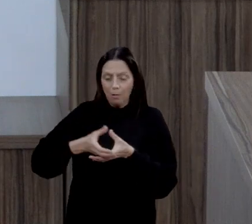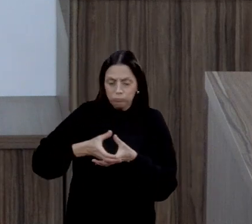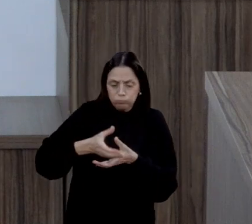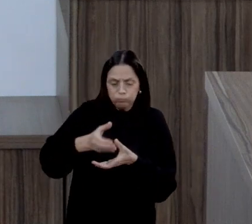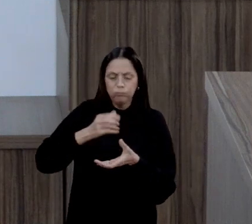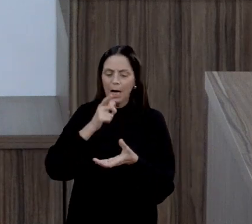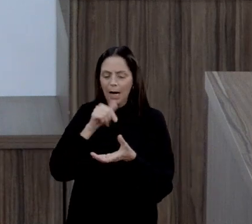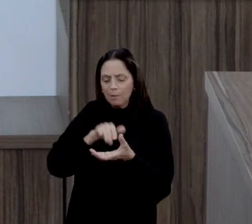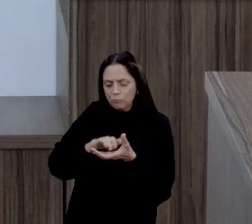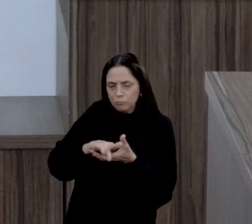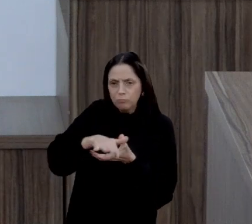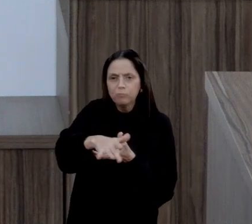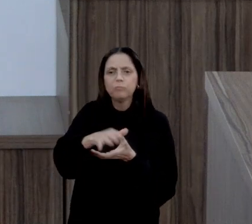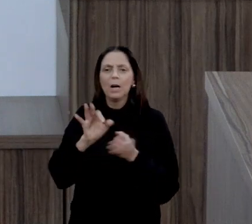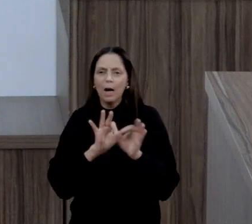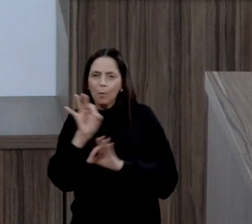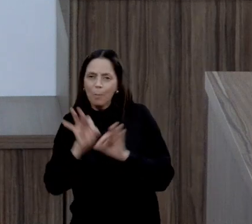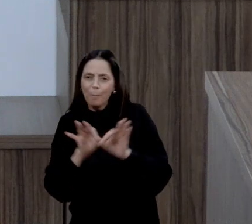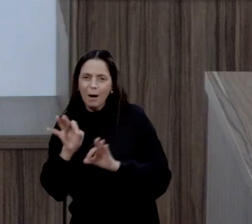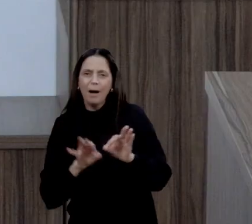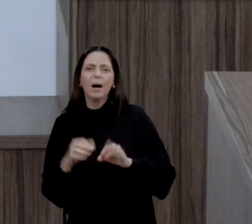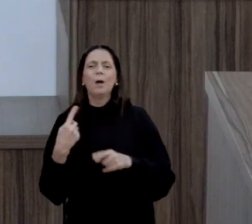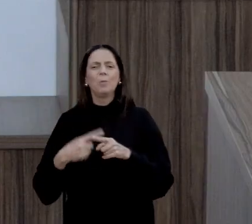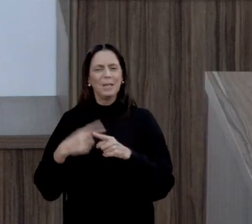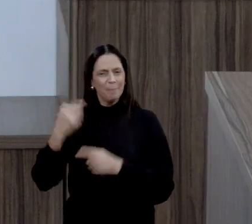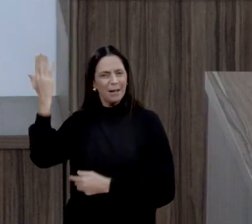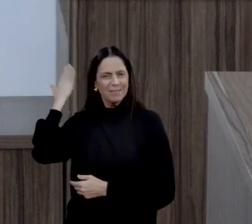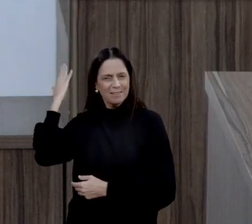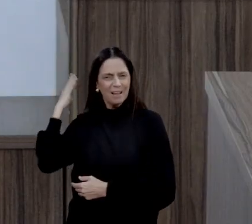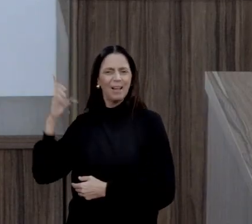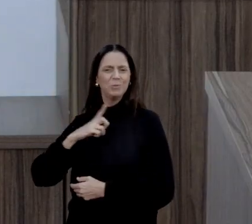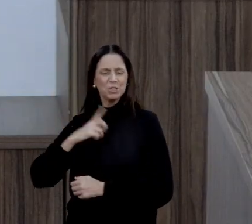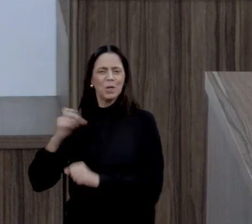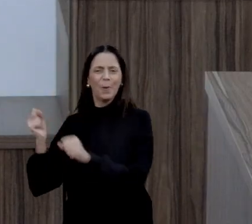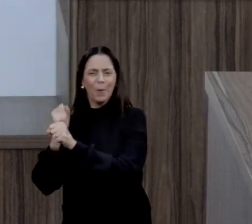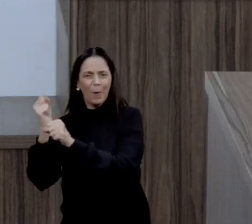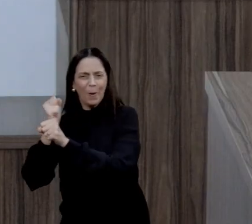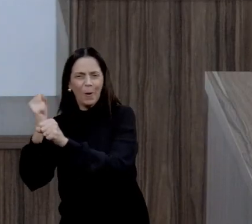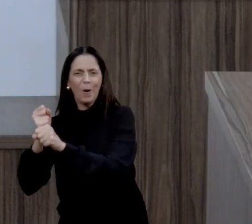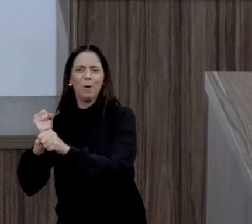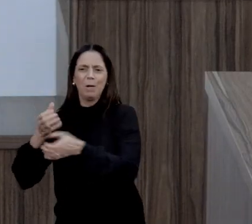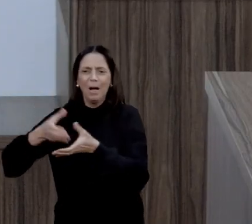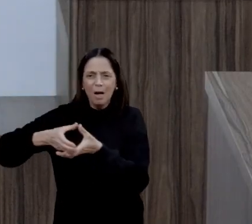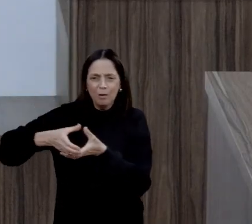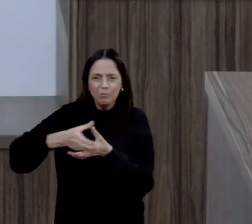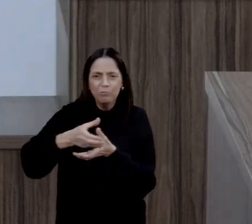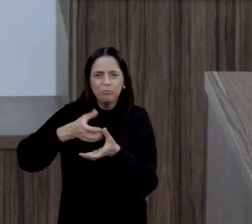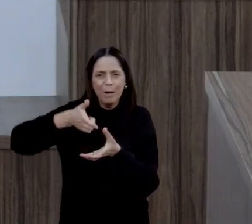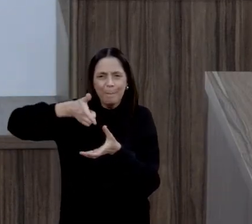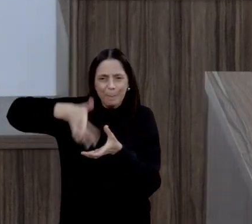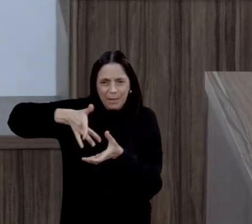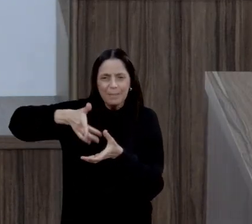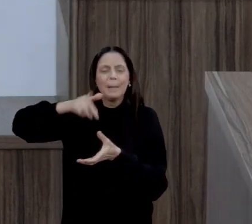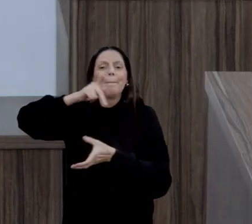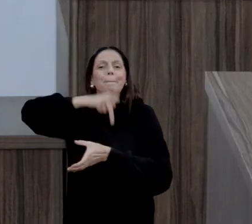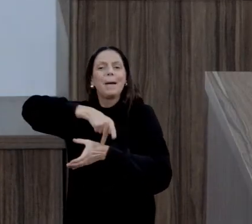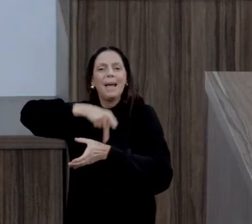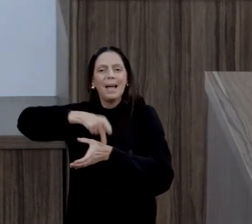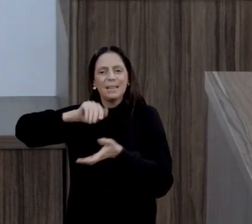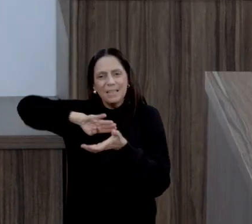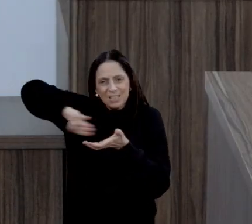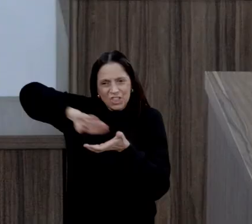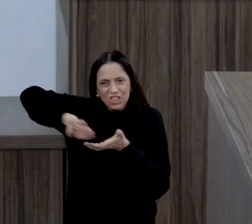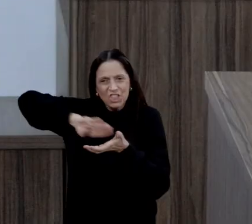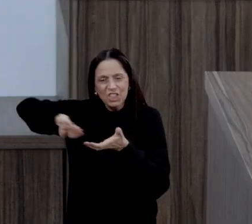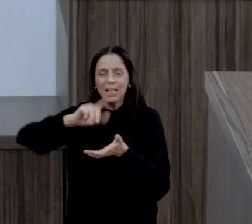obras irregulares que acabou cedendo e colocando até pilastras no meio dessa tubulação. Então, a gente também pede esse olhar, não só